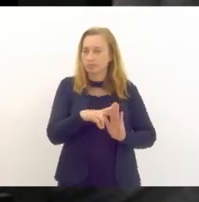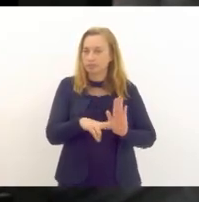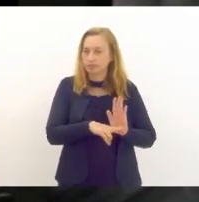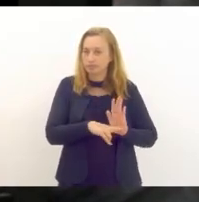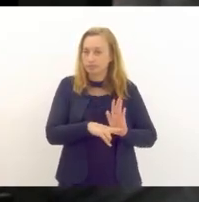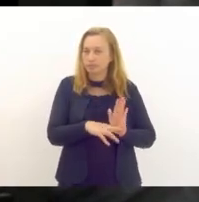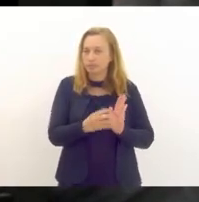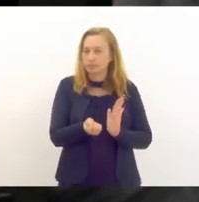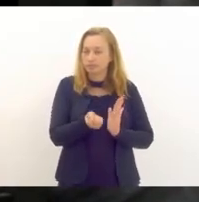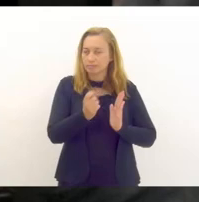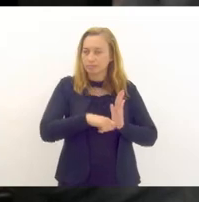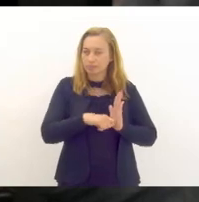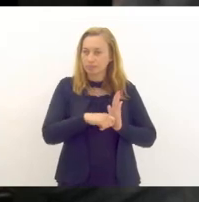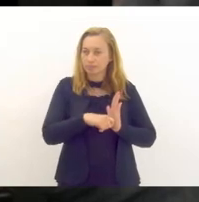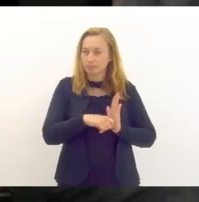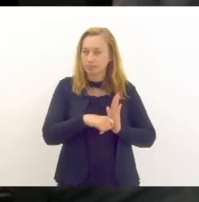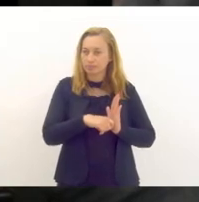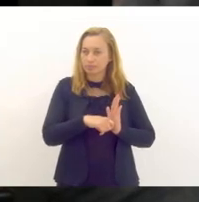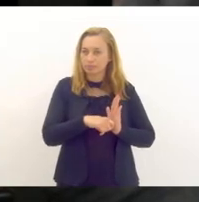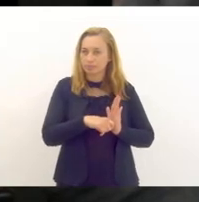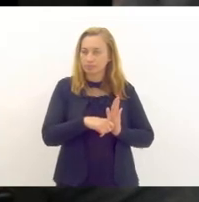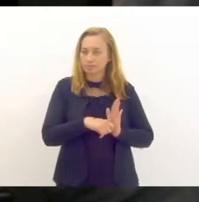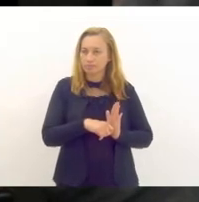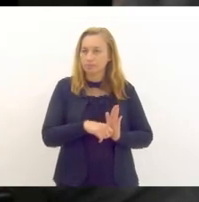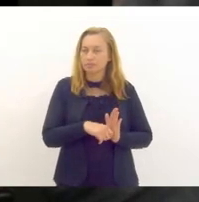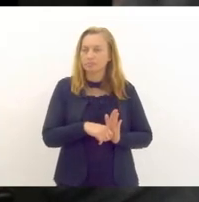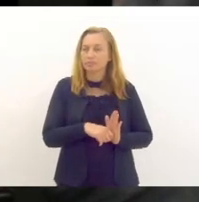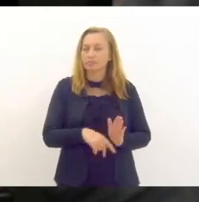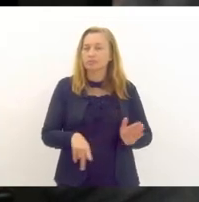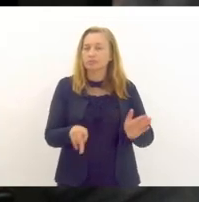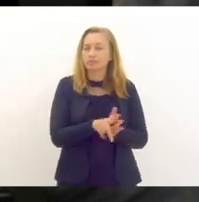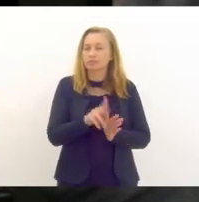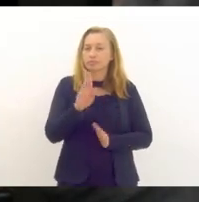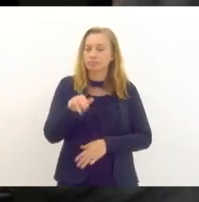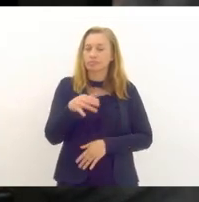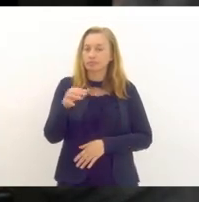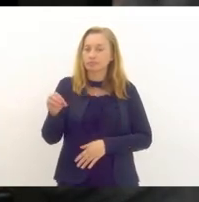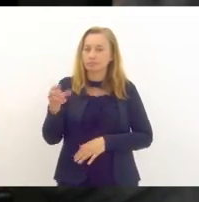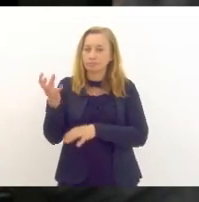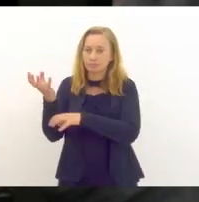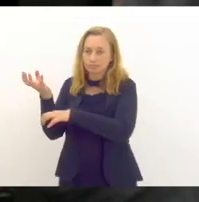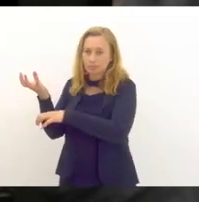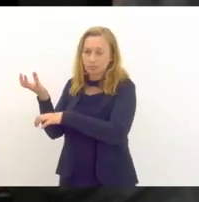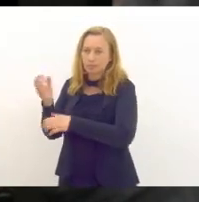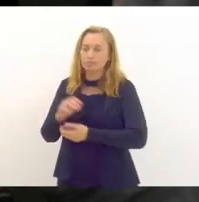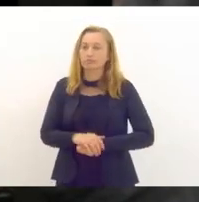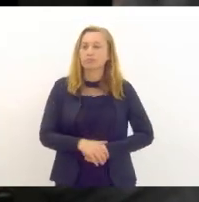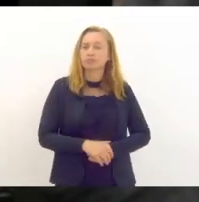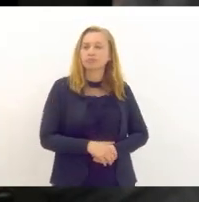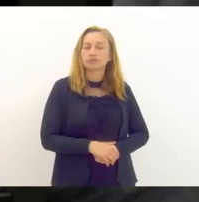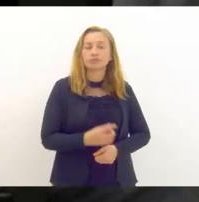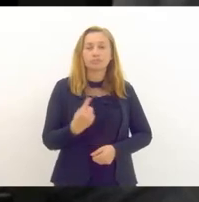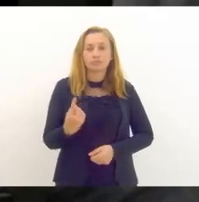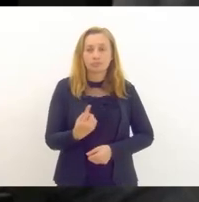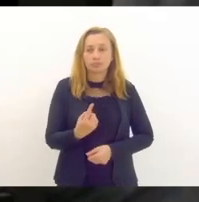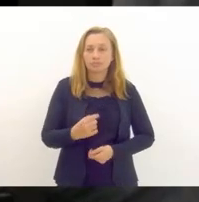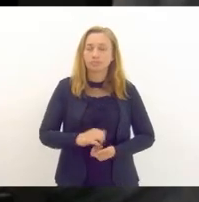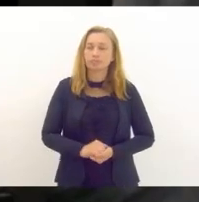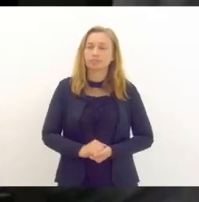tributário aplicada pela união pelo congresso nacional a gente inclusive